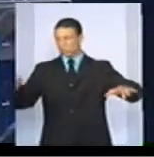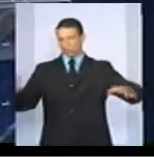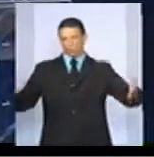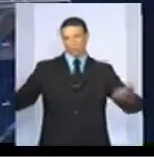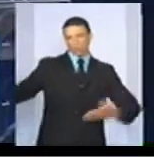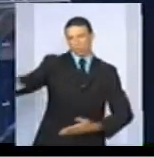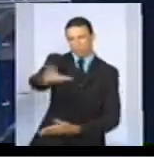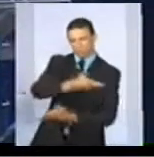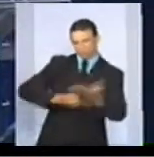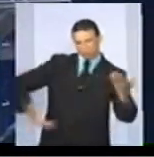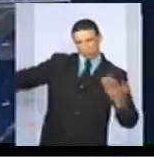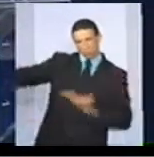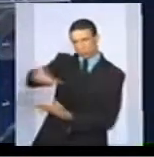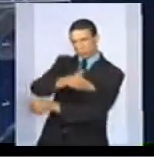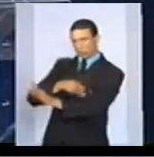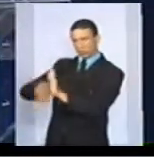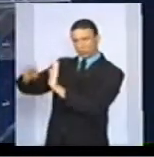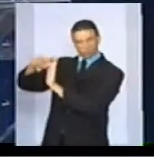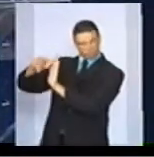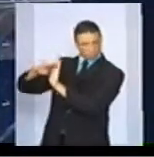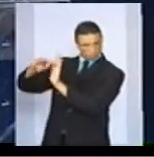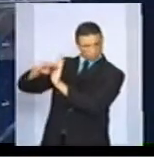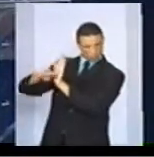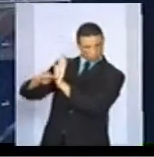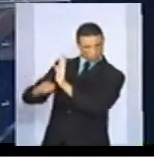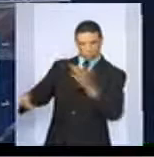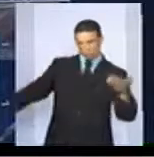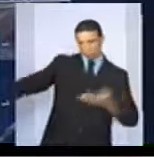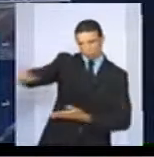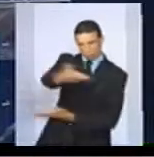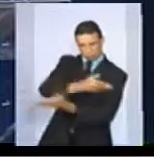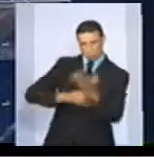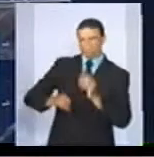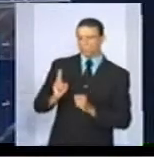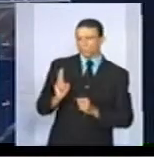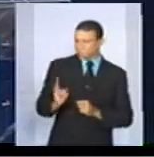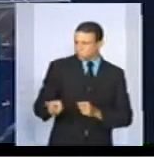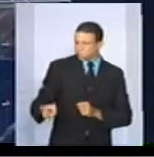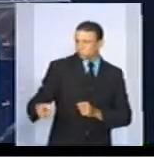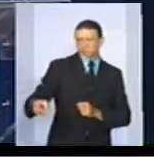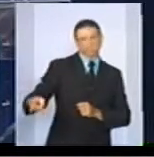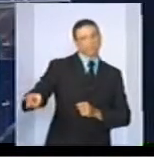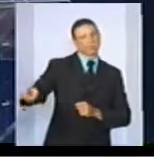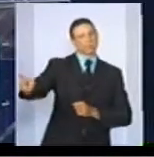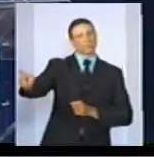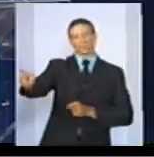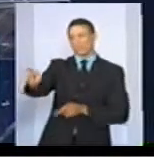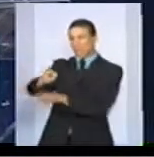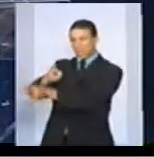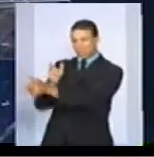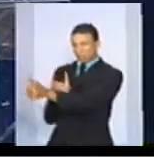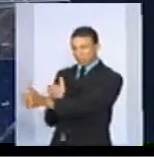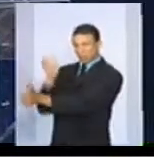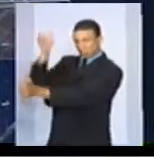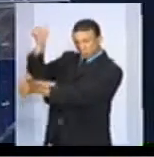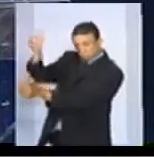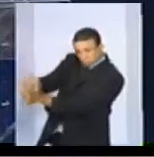sobre o império de uma Norma devem perdurar ainda quando tal Norma foi